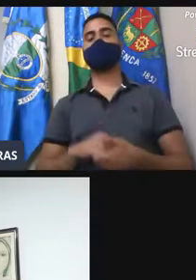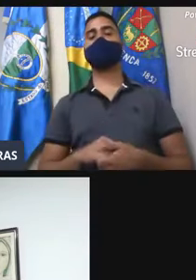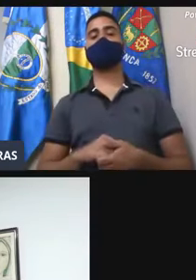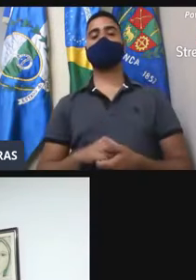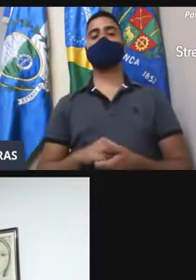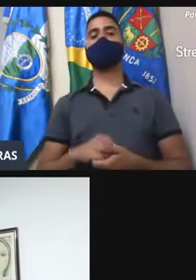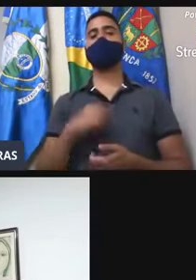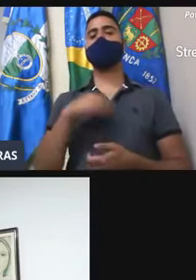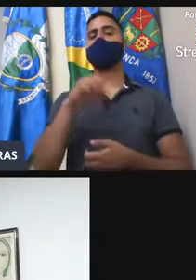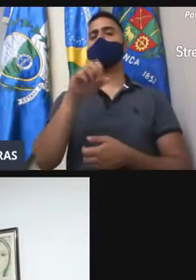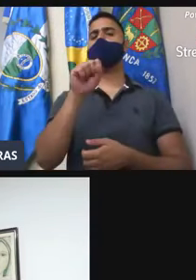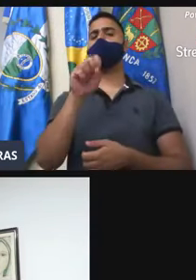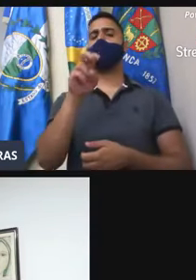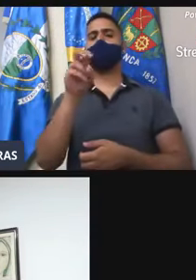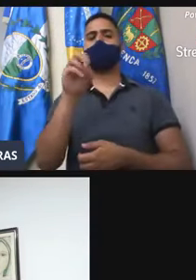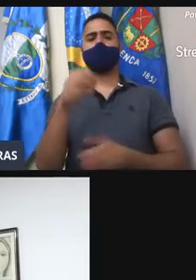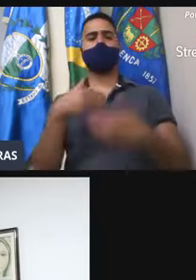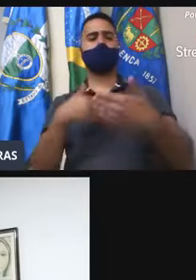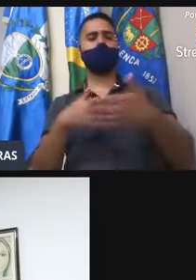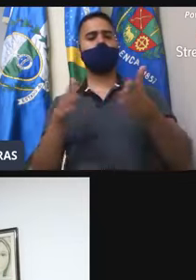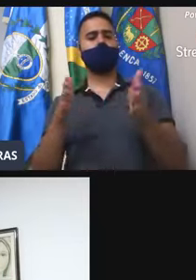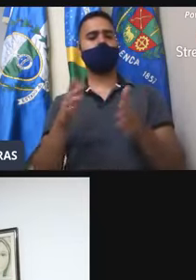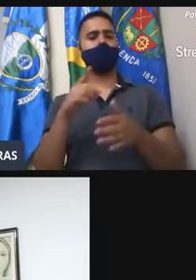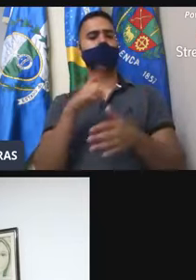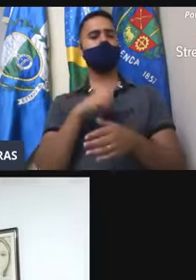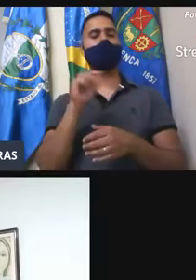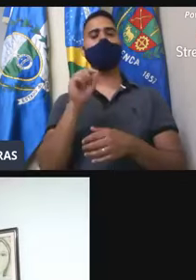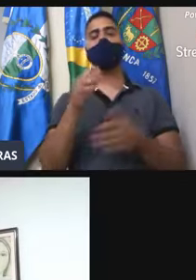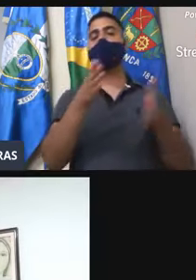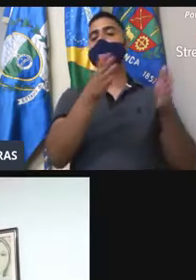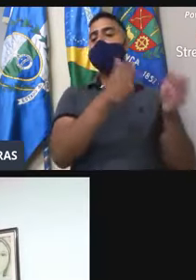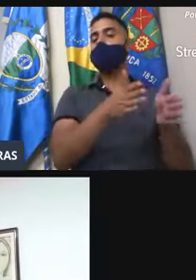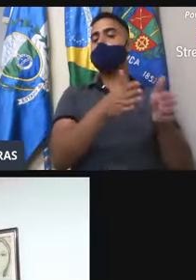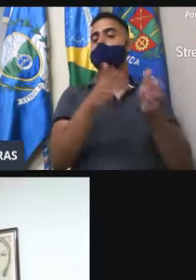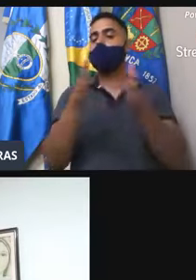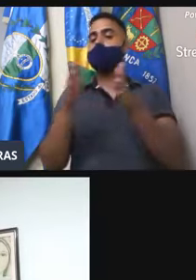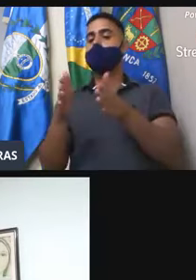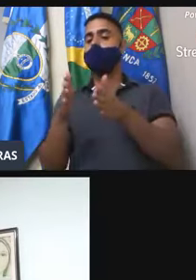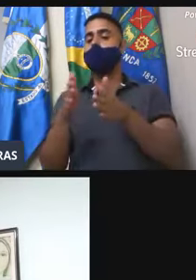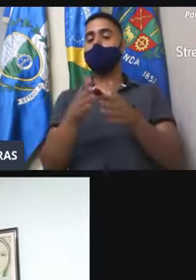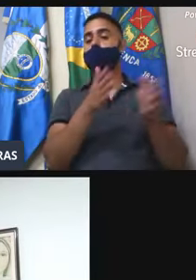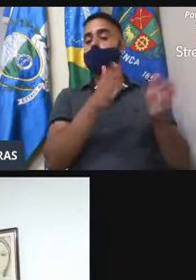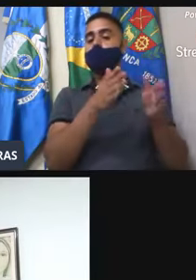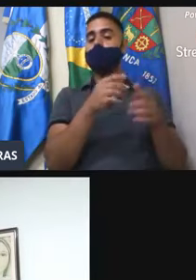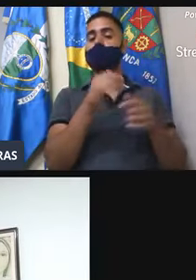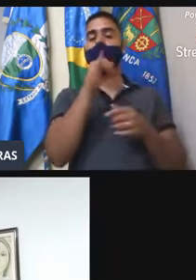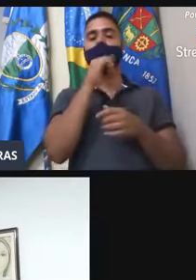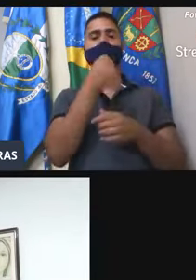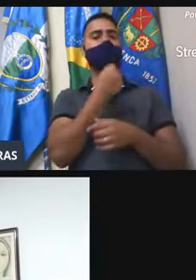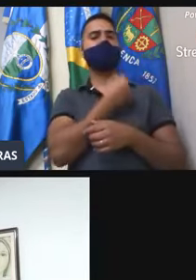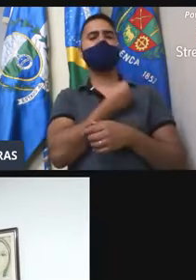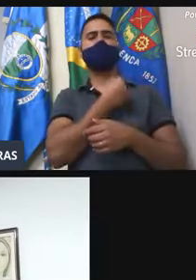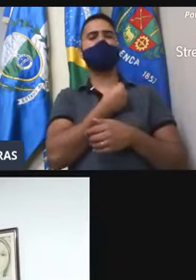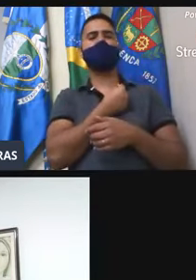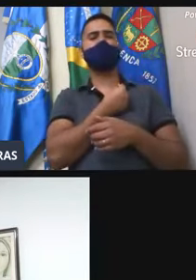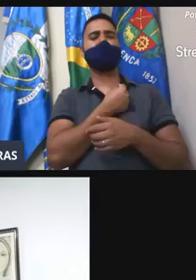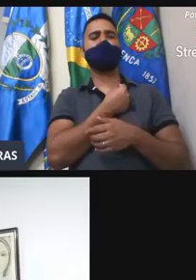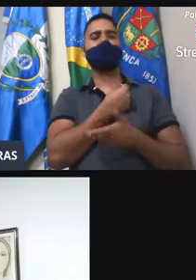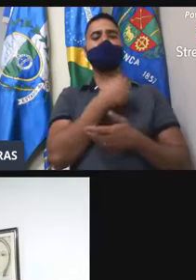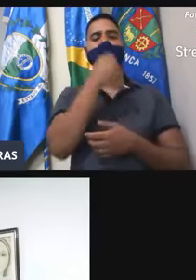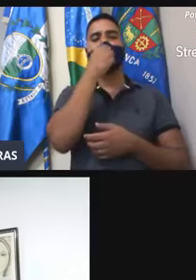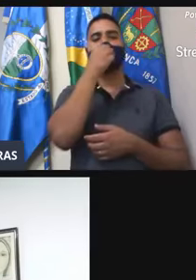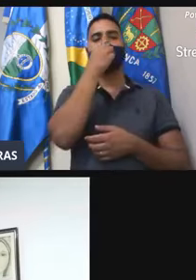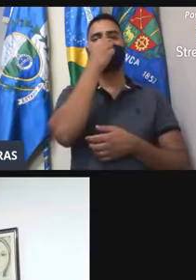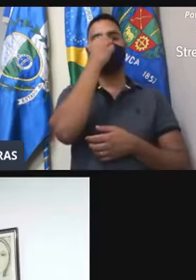essas 850, ela tem uma parte do empenho, tá? Agora, o número do processo,